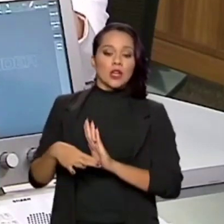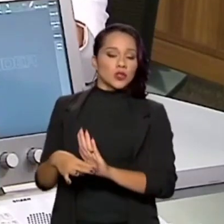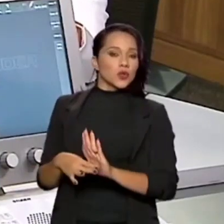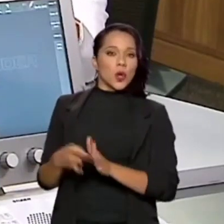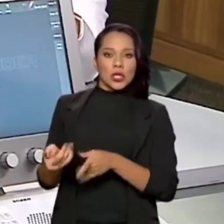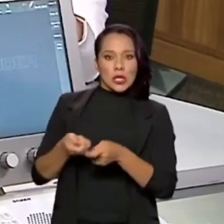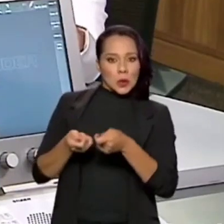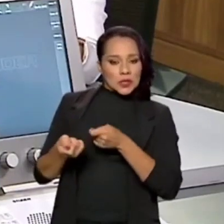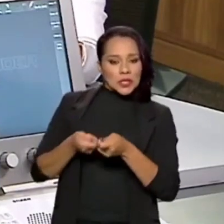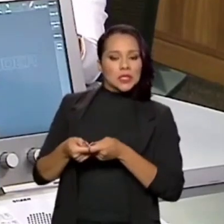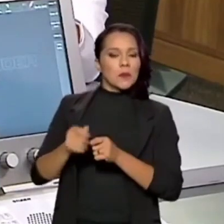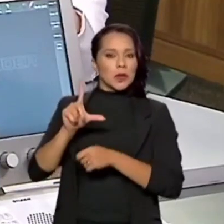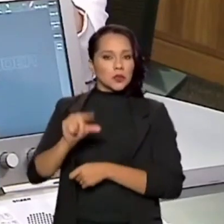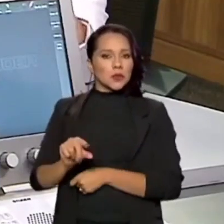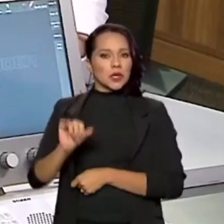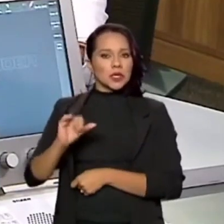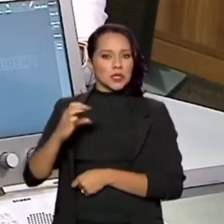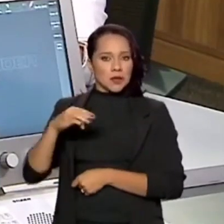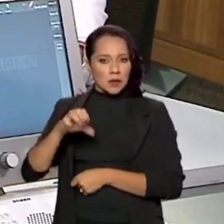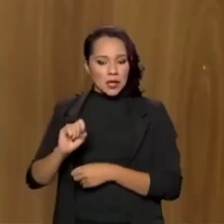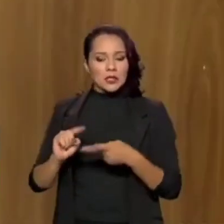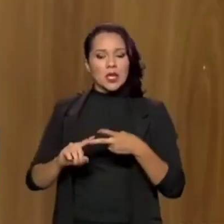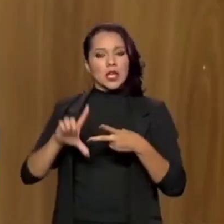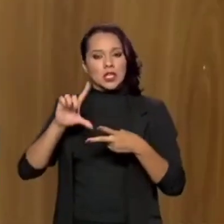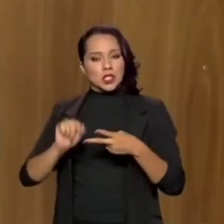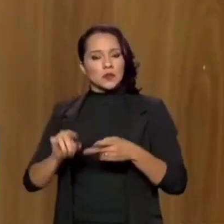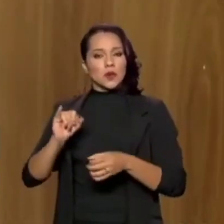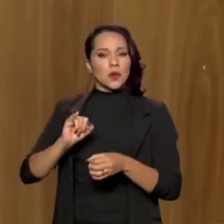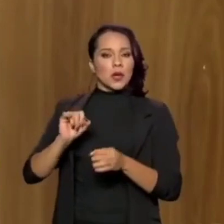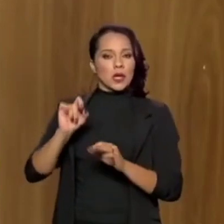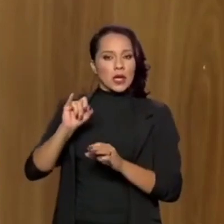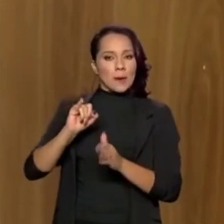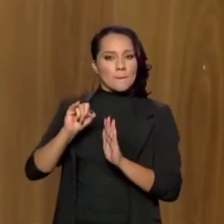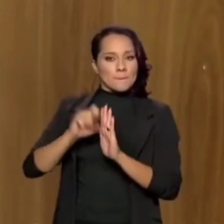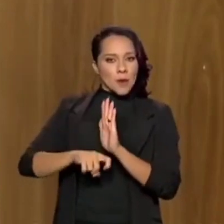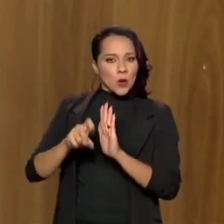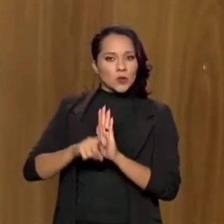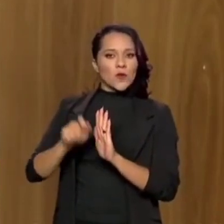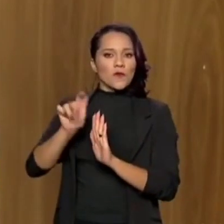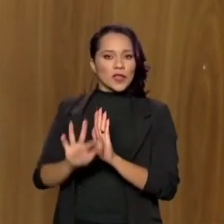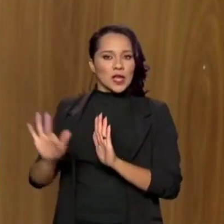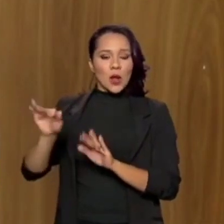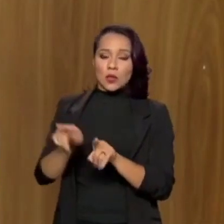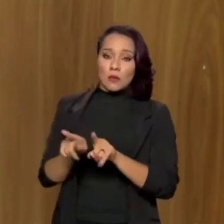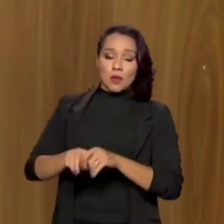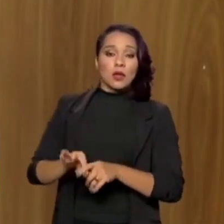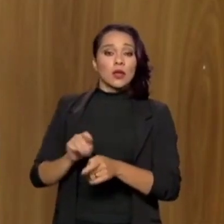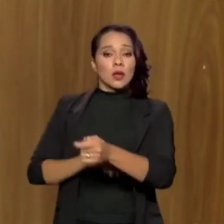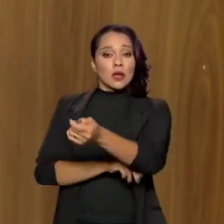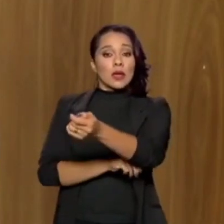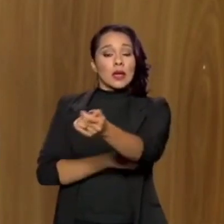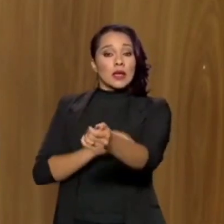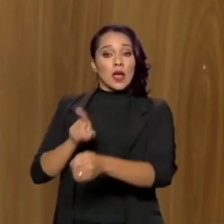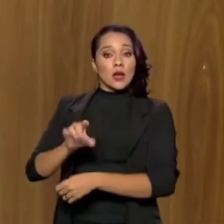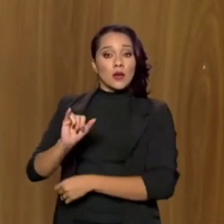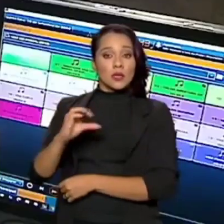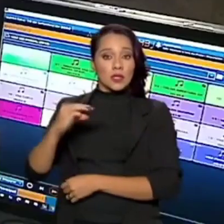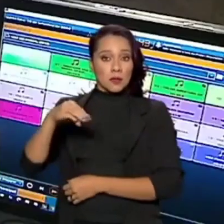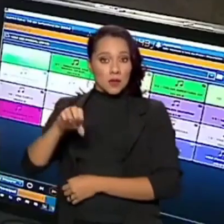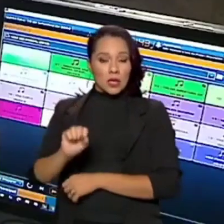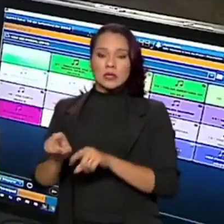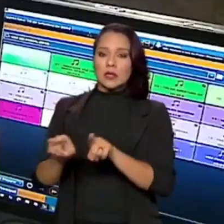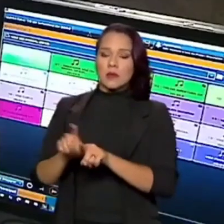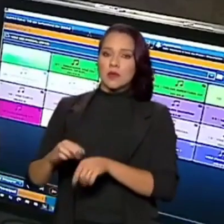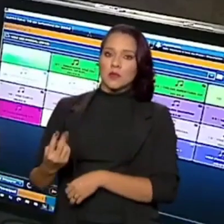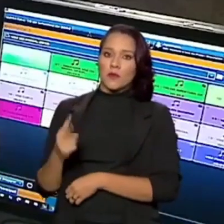na negociação para redução do ICMS, reduziu alguns impostos federais também. É um imposto que o ICMS incide, inclusive,